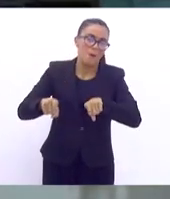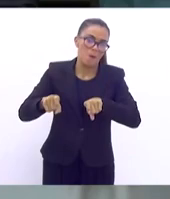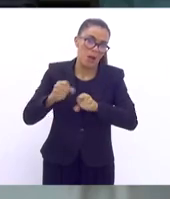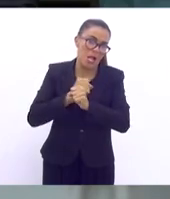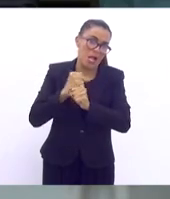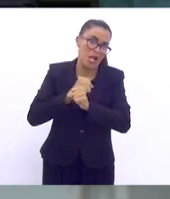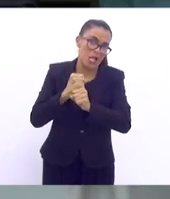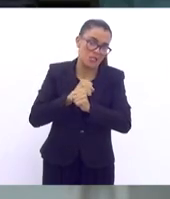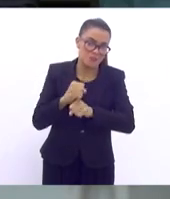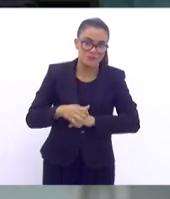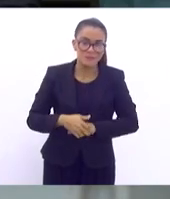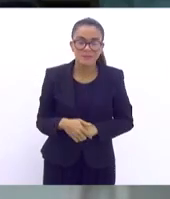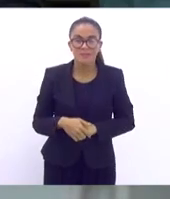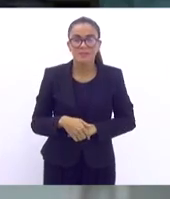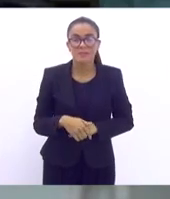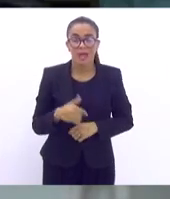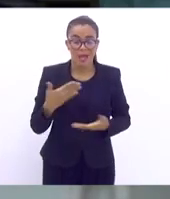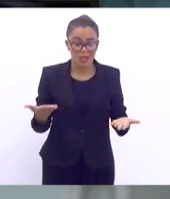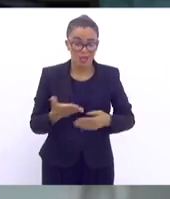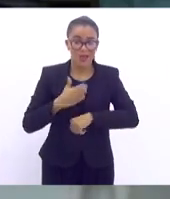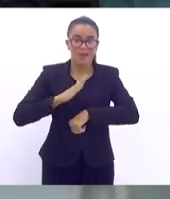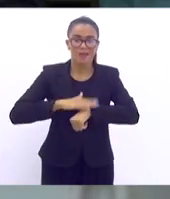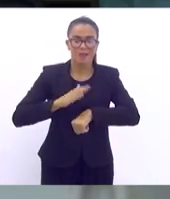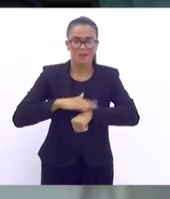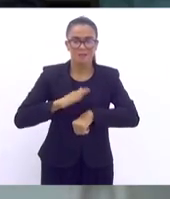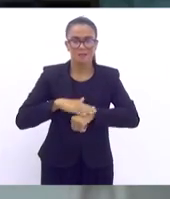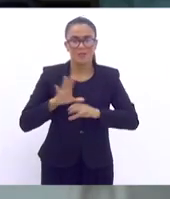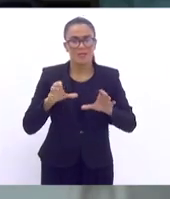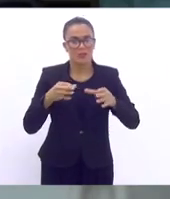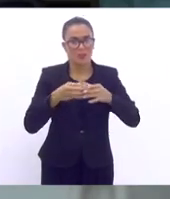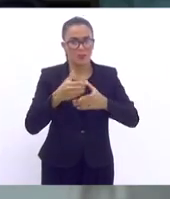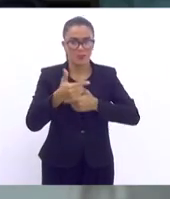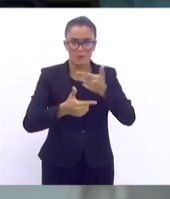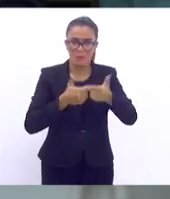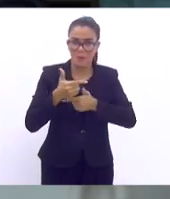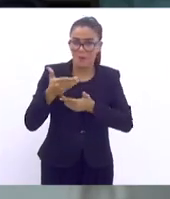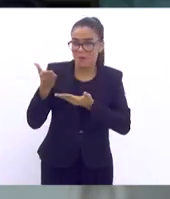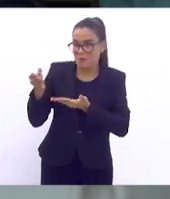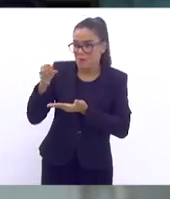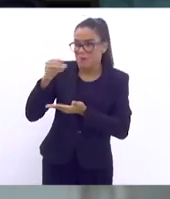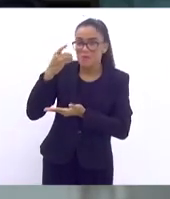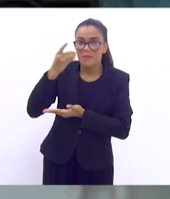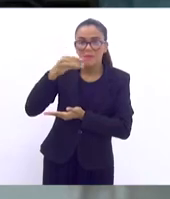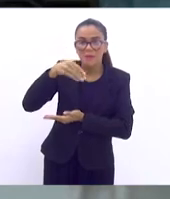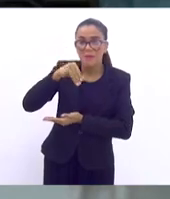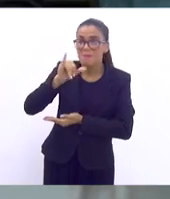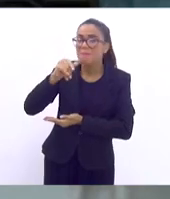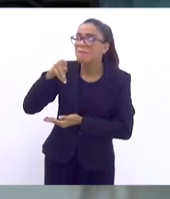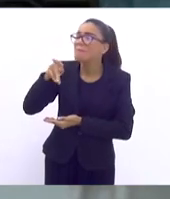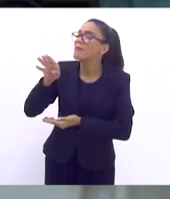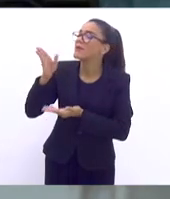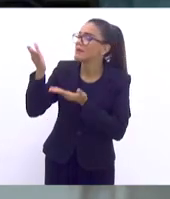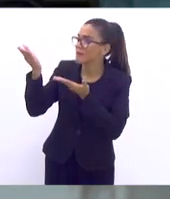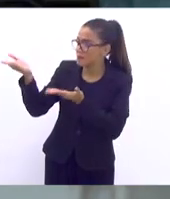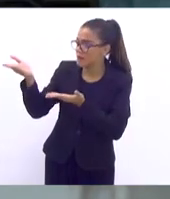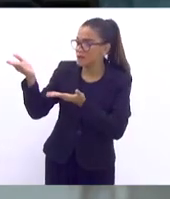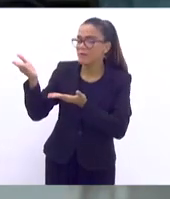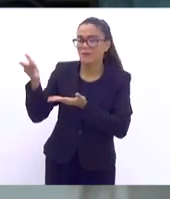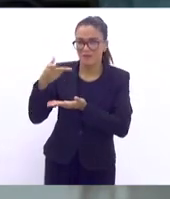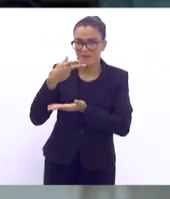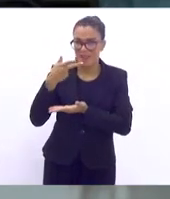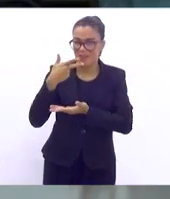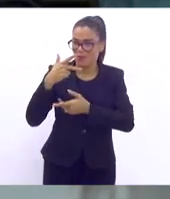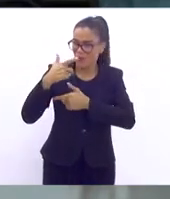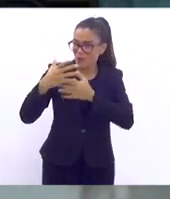no presente momento esta frente que o meio que acaba de citar a frente que você acaba